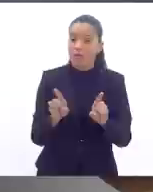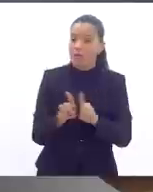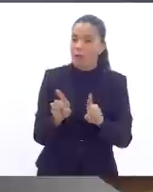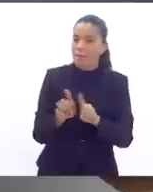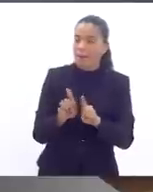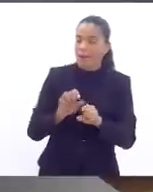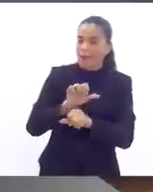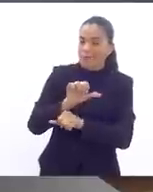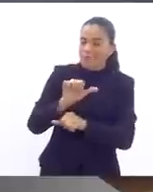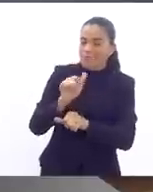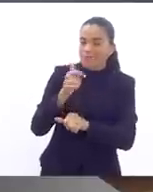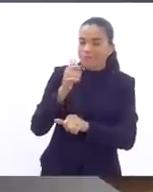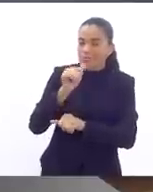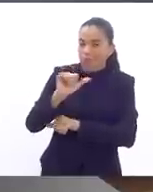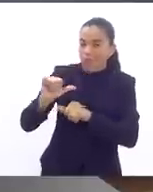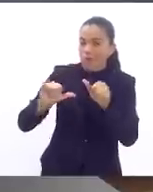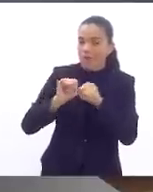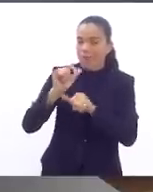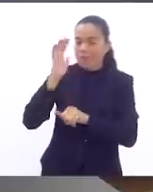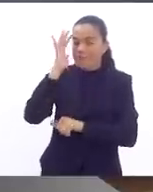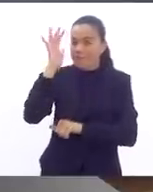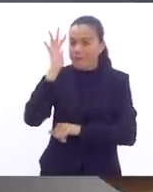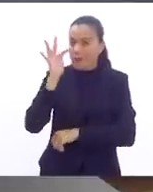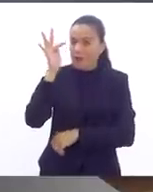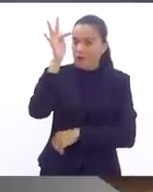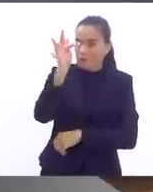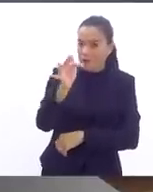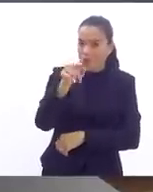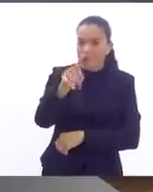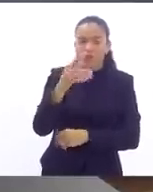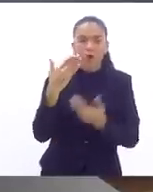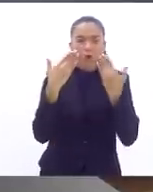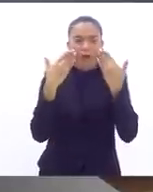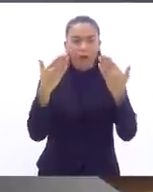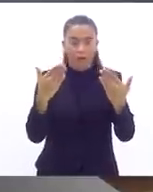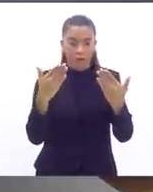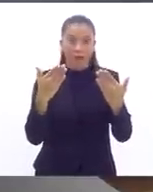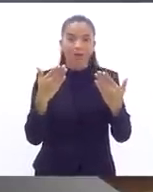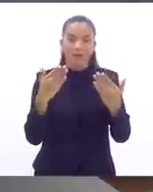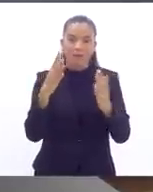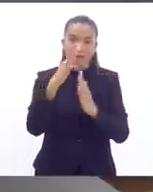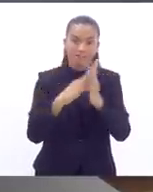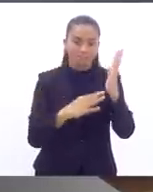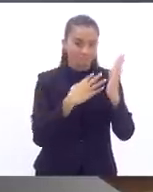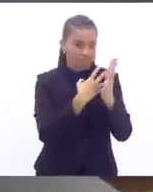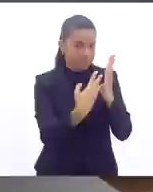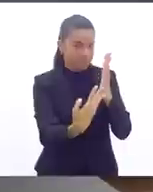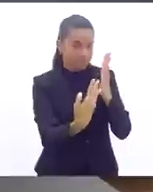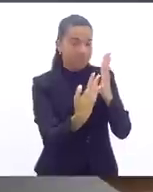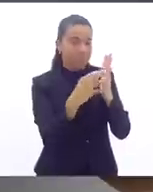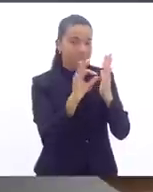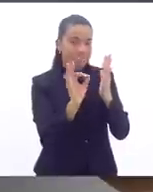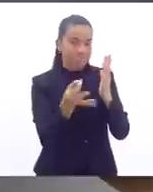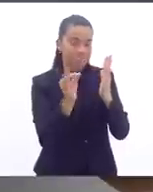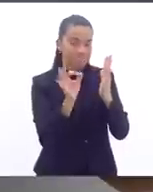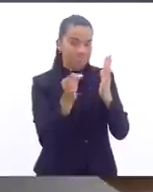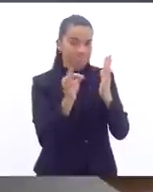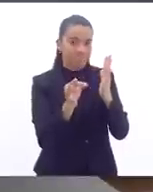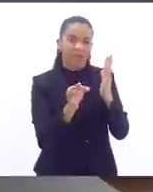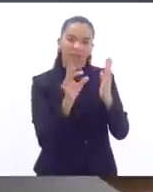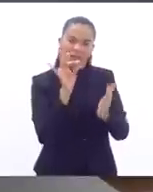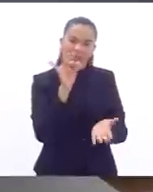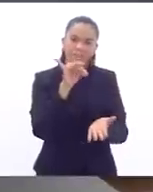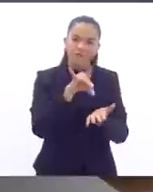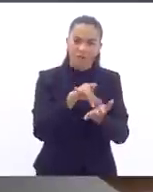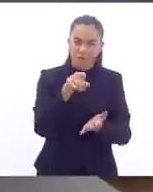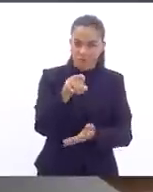correção olhando para o futuro o senhor apresentou o seu cronograma né e é fato